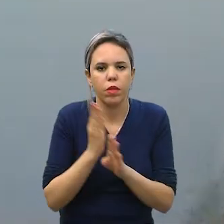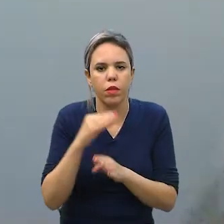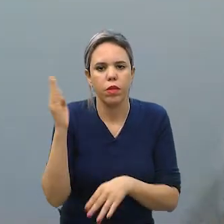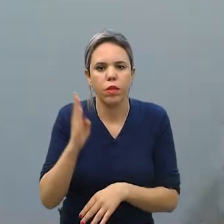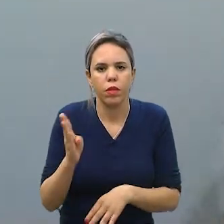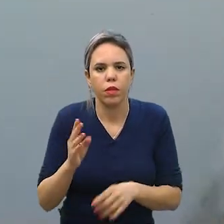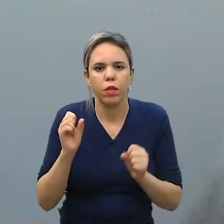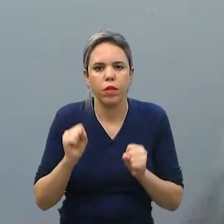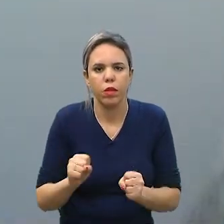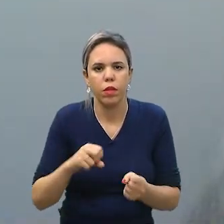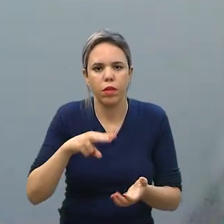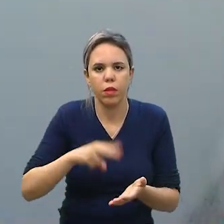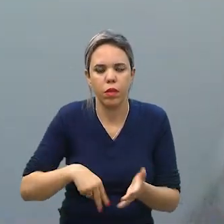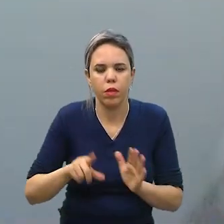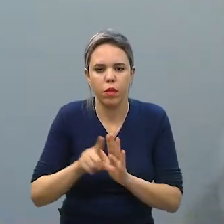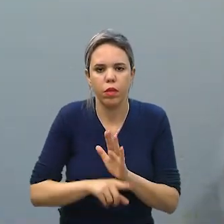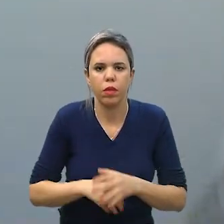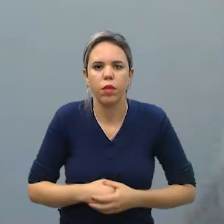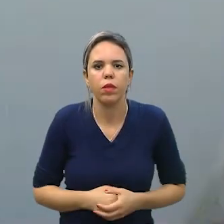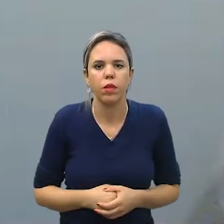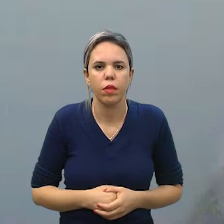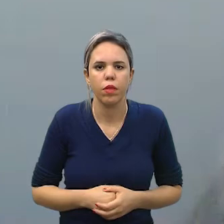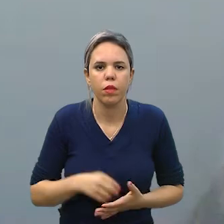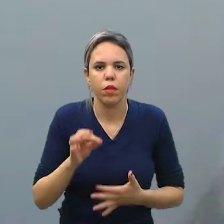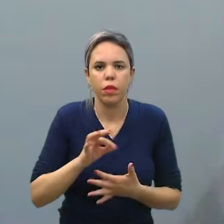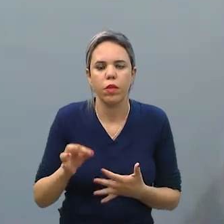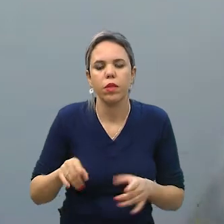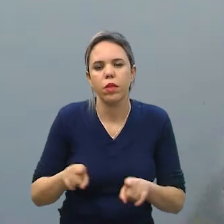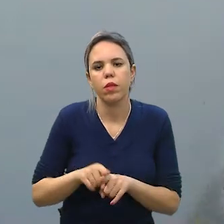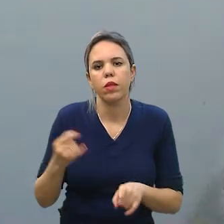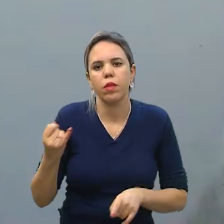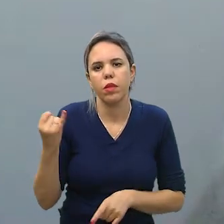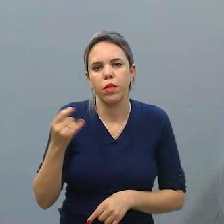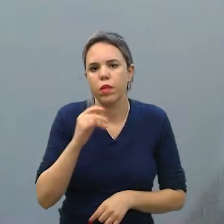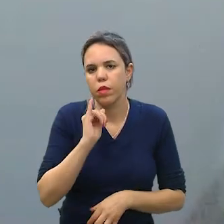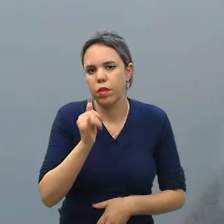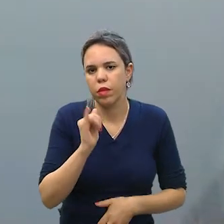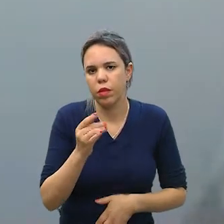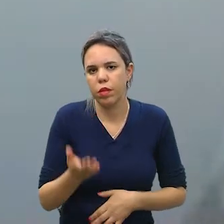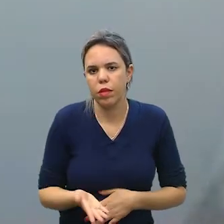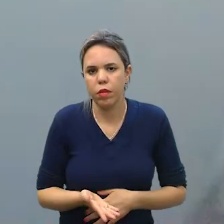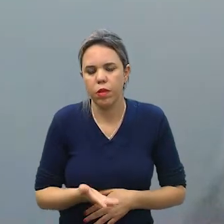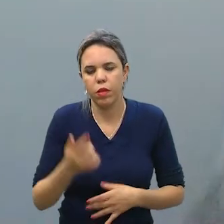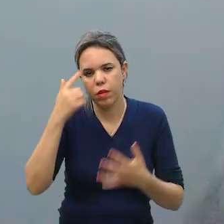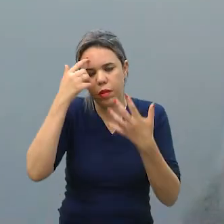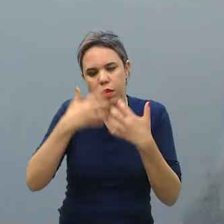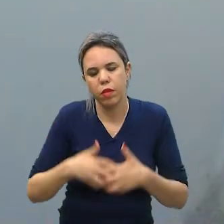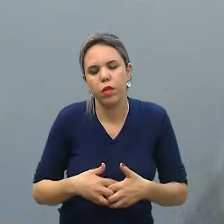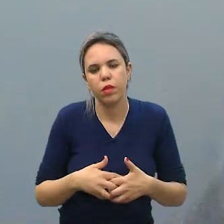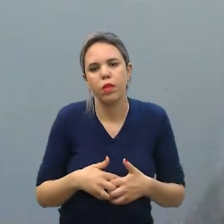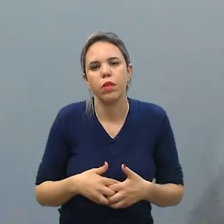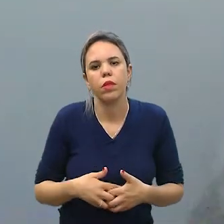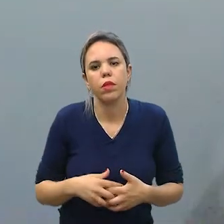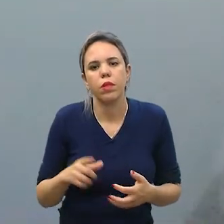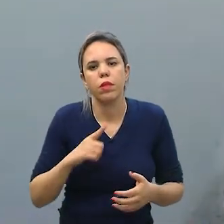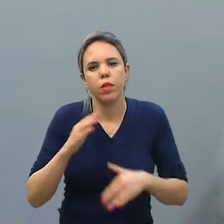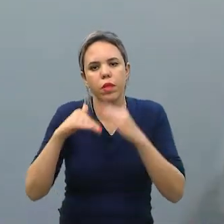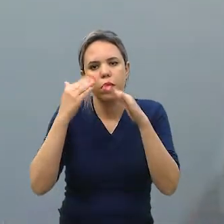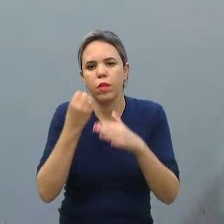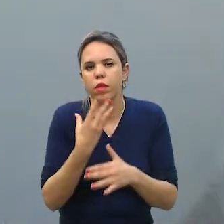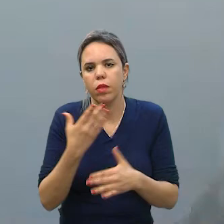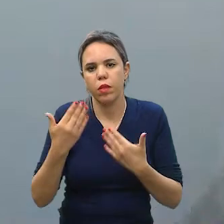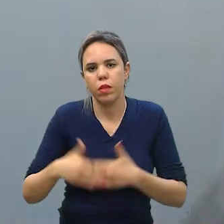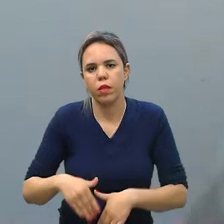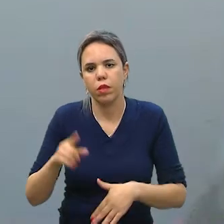Brasil pode ser lida como literatura. Então, essas questões também são importantes de serem refletidas para se ter um desempenho bom